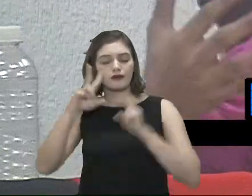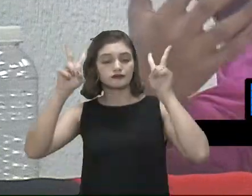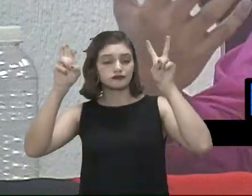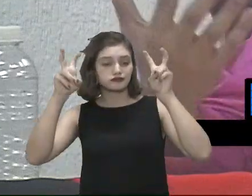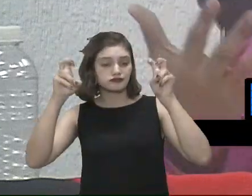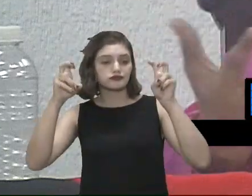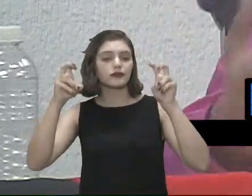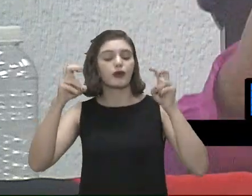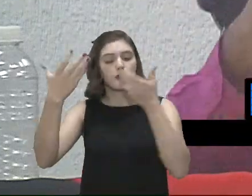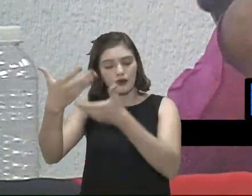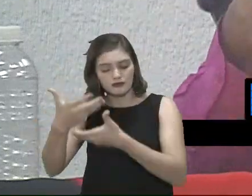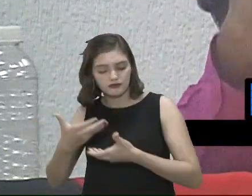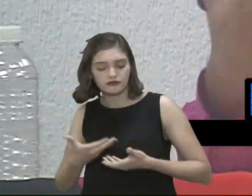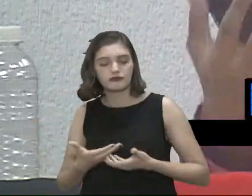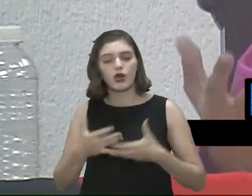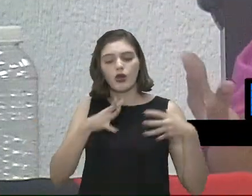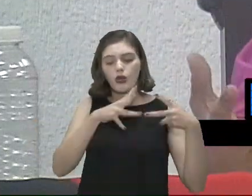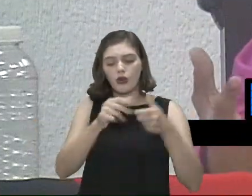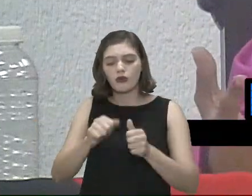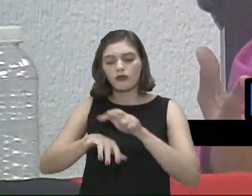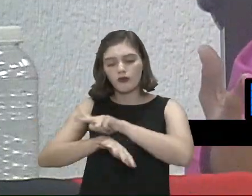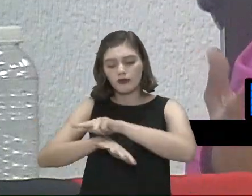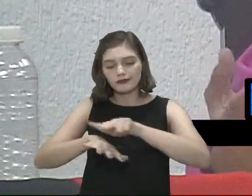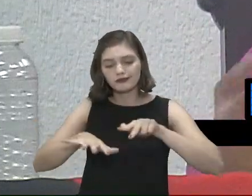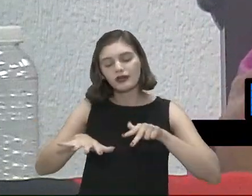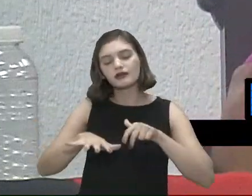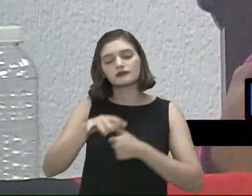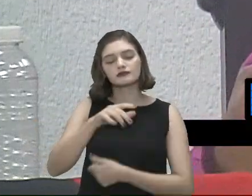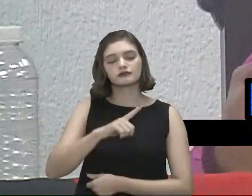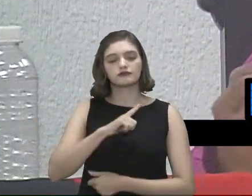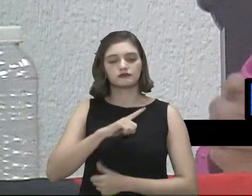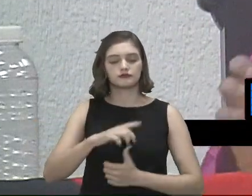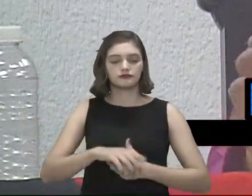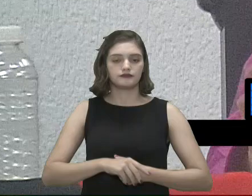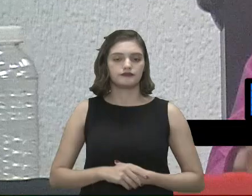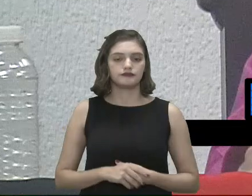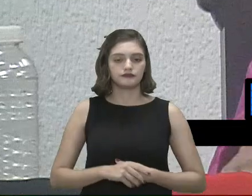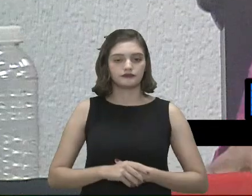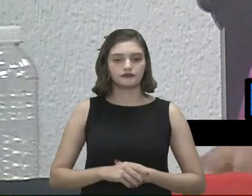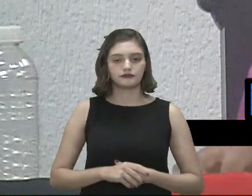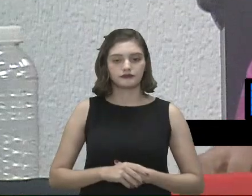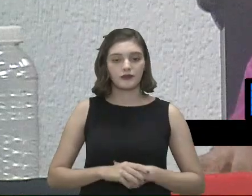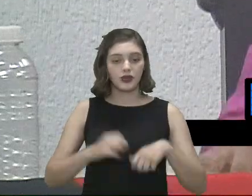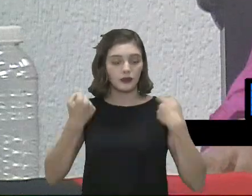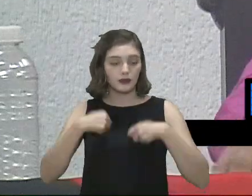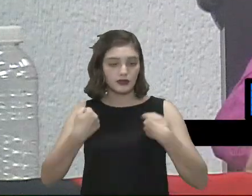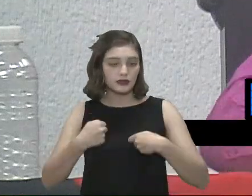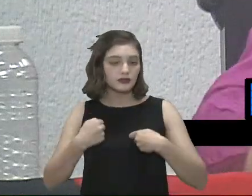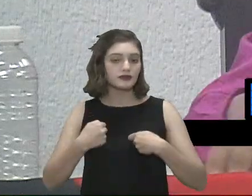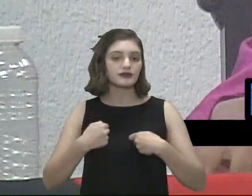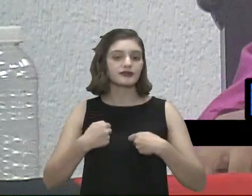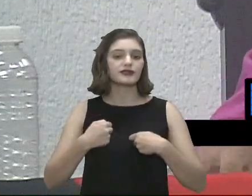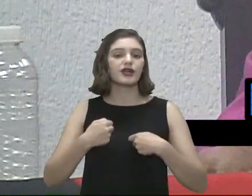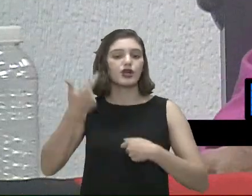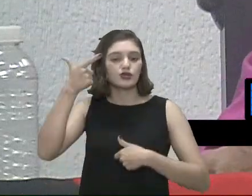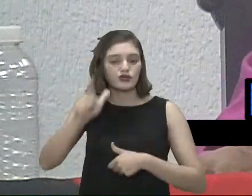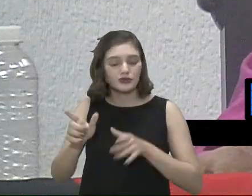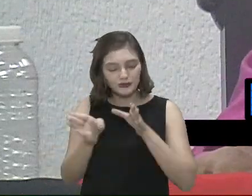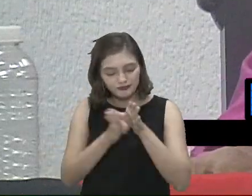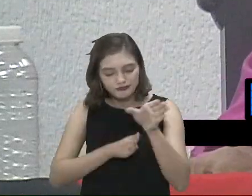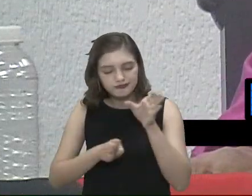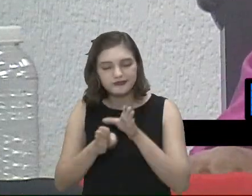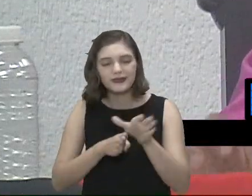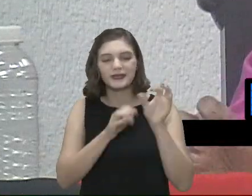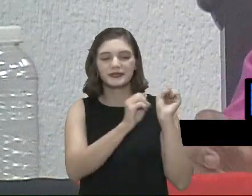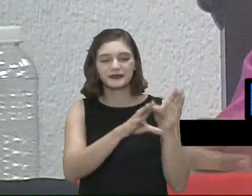para abraçar, né, toda a diversidade que existe. Né? Então, precisaria ainda mais de umas orientações,